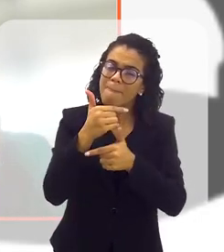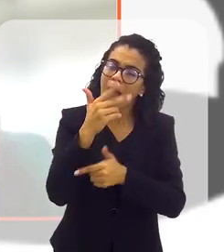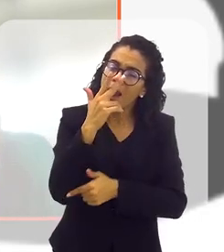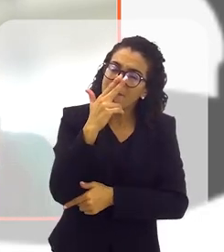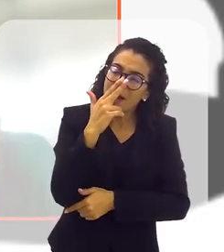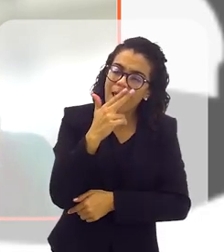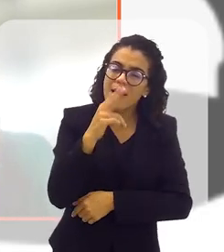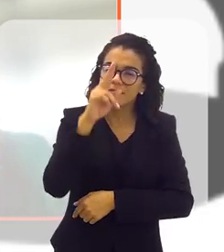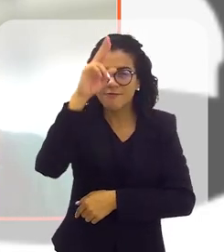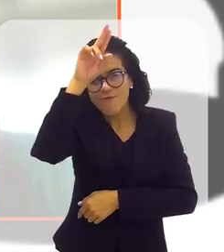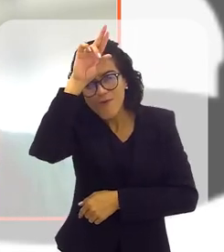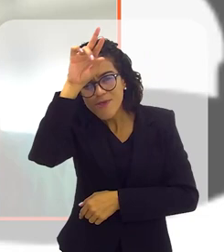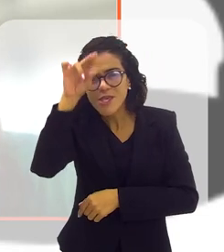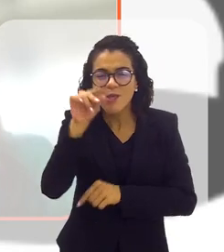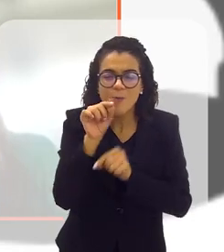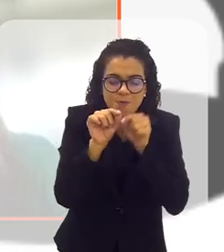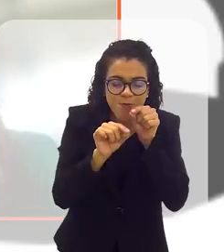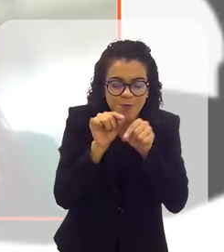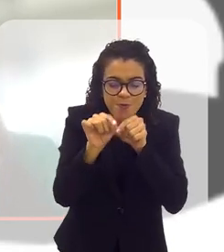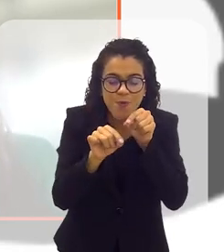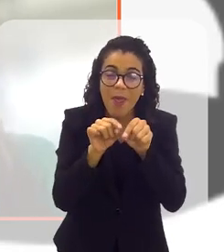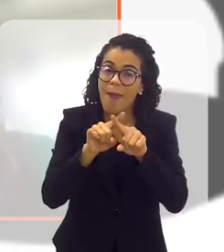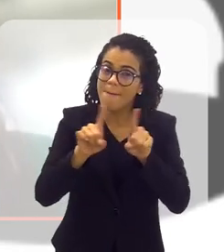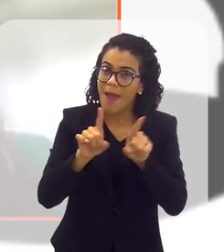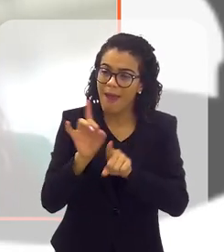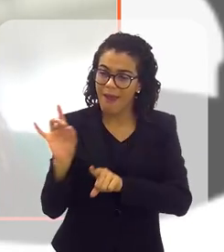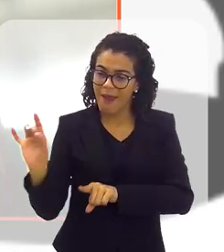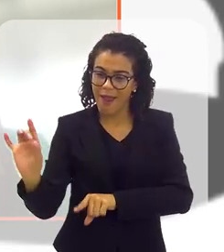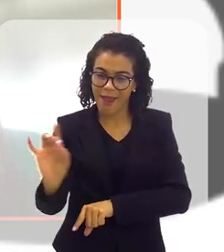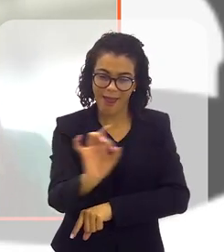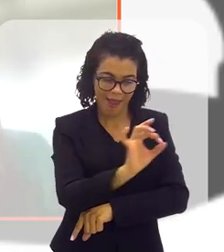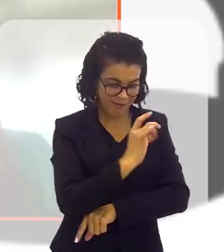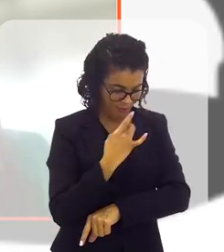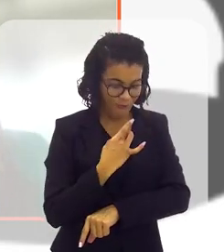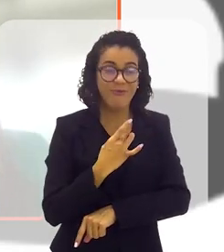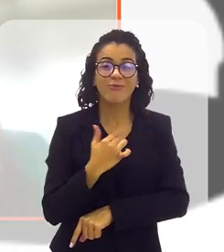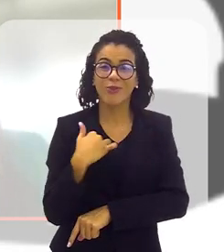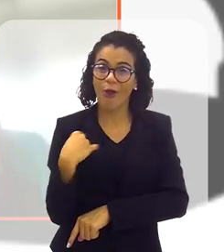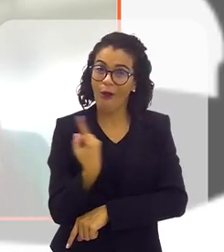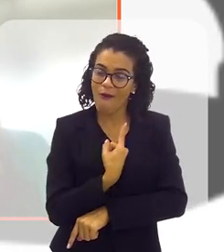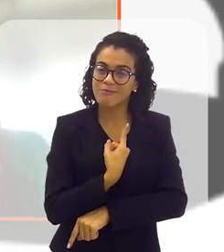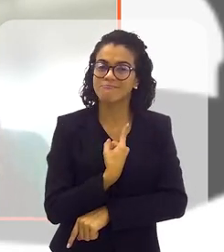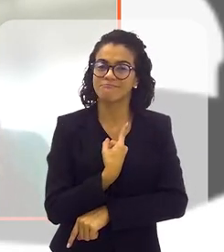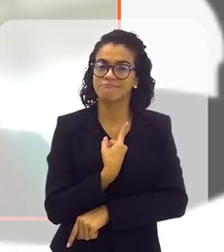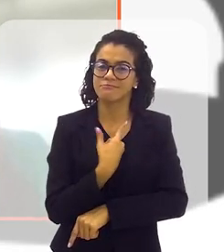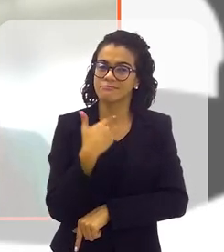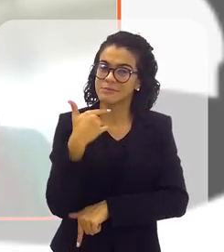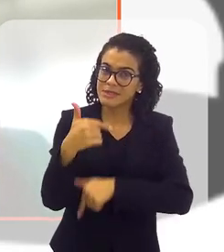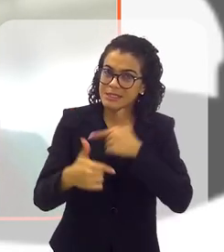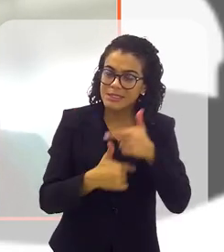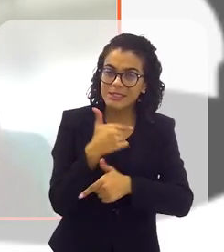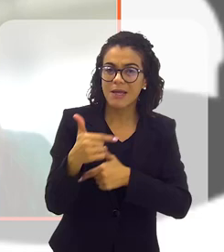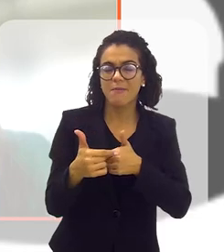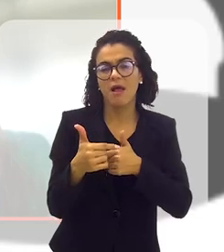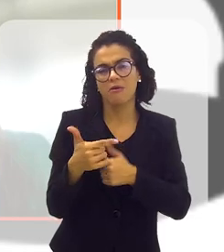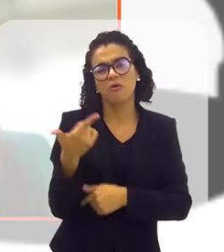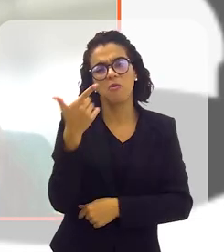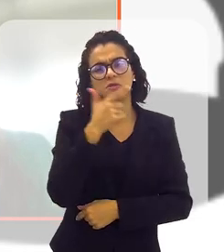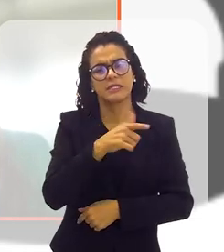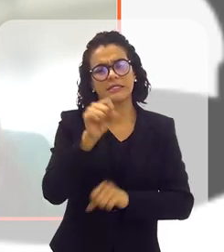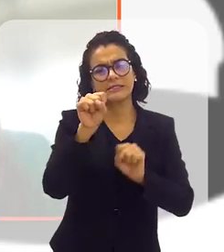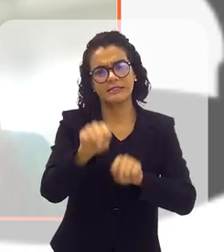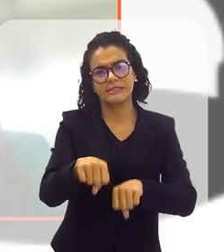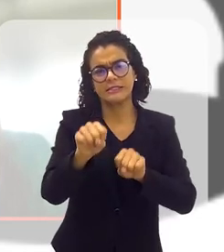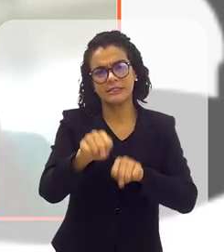de formiguinha, mas é um trabalho que, se cada um de nós realmente fizer a nossa parte, a